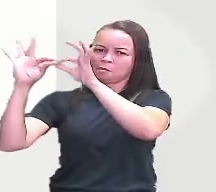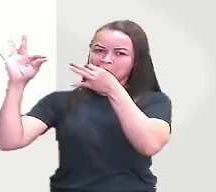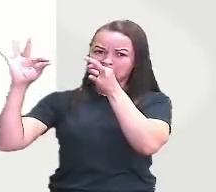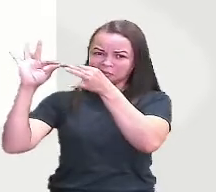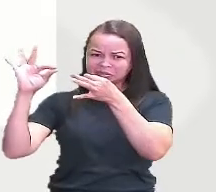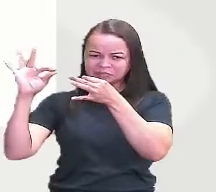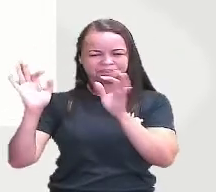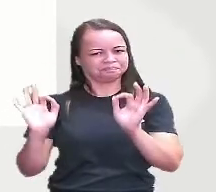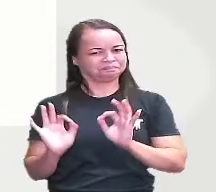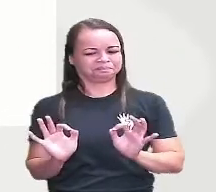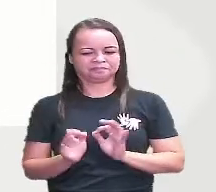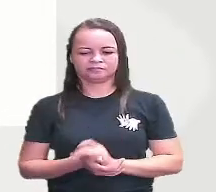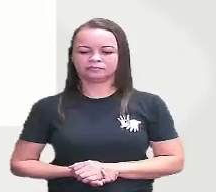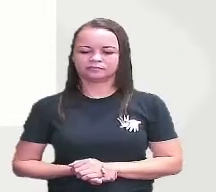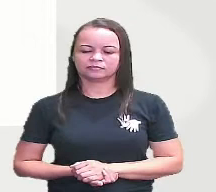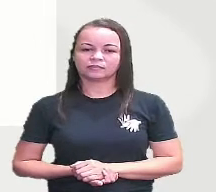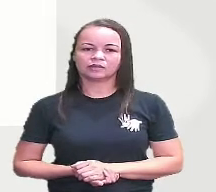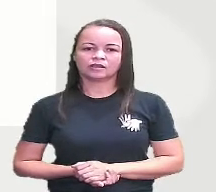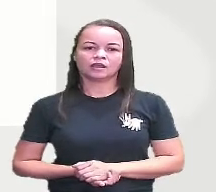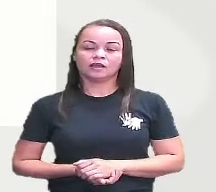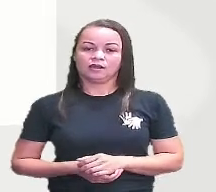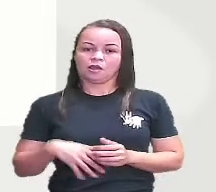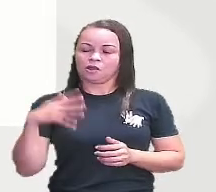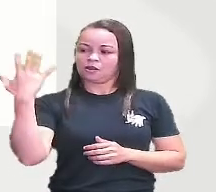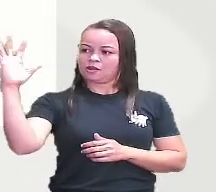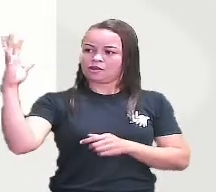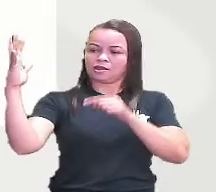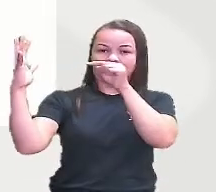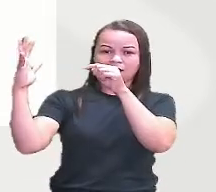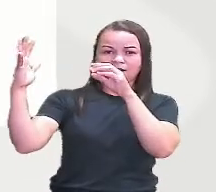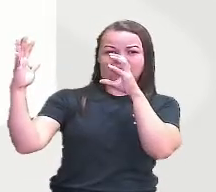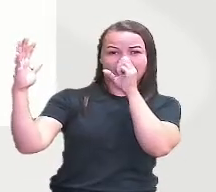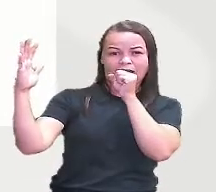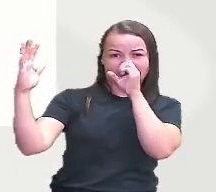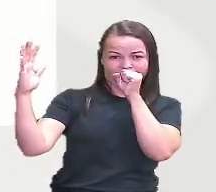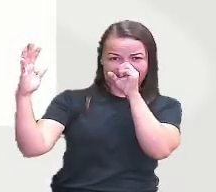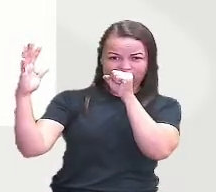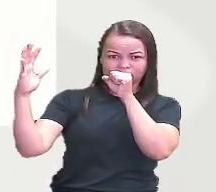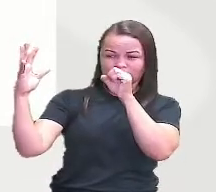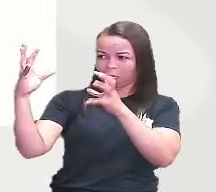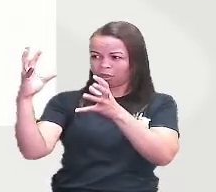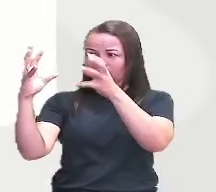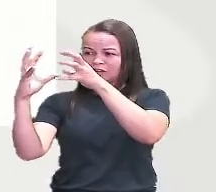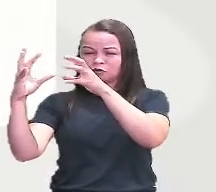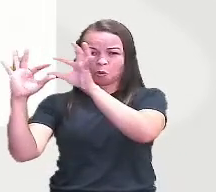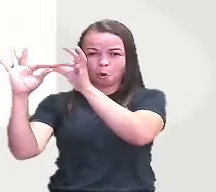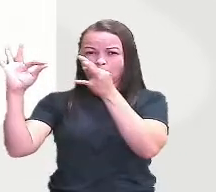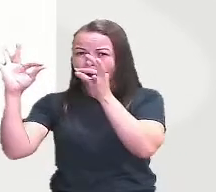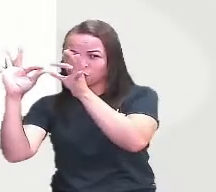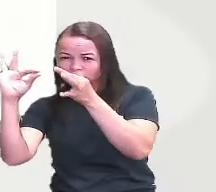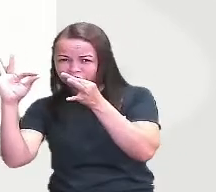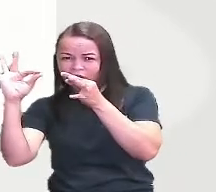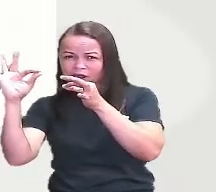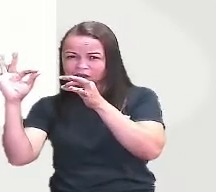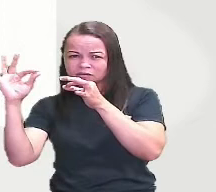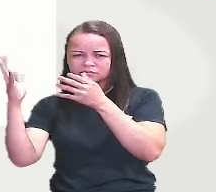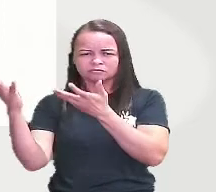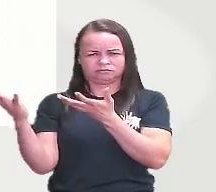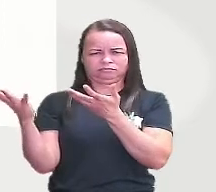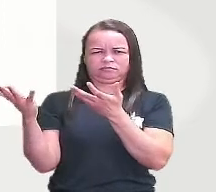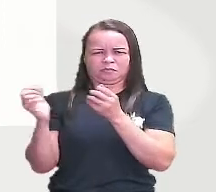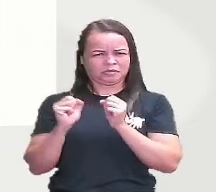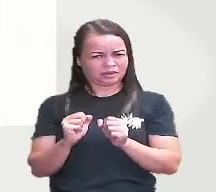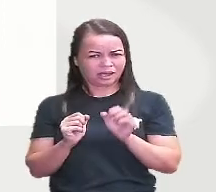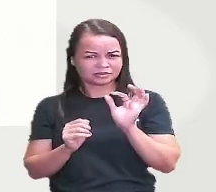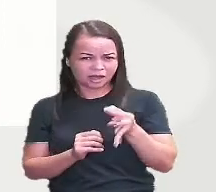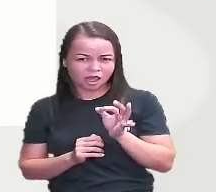A laranjeira carregada de uvas. Tá certo isso? Laranjeira carregada de